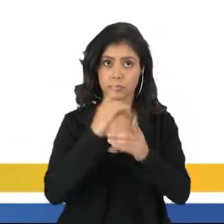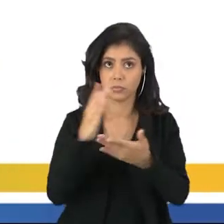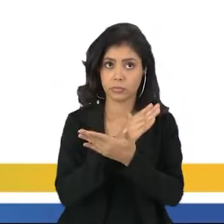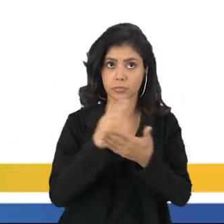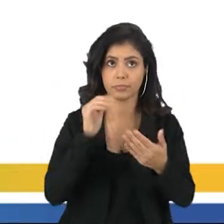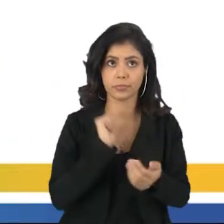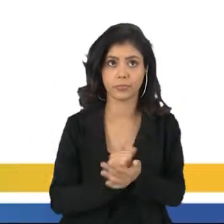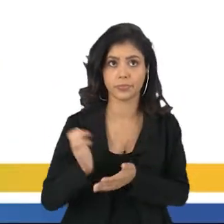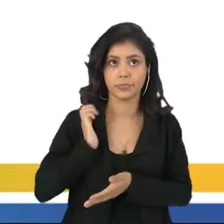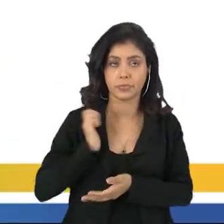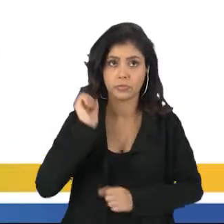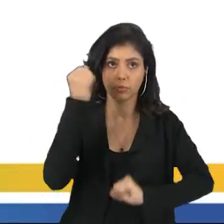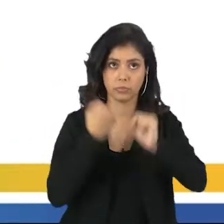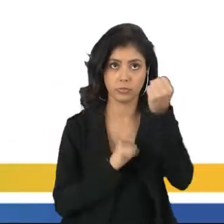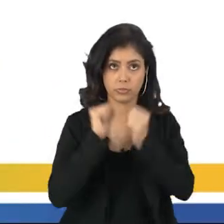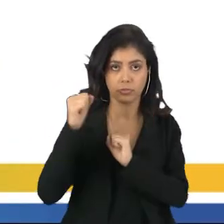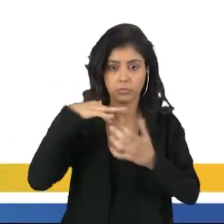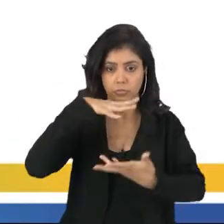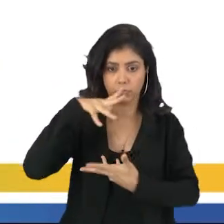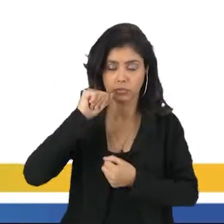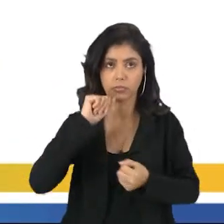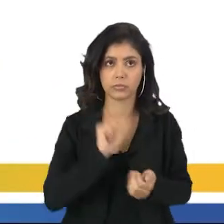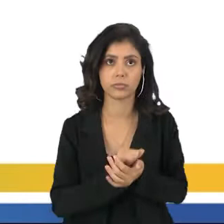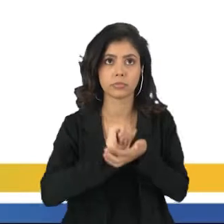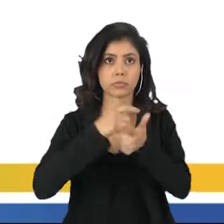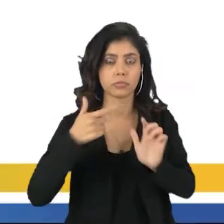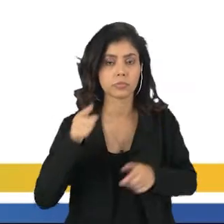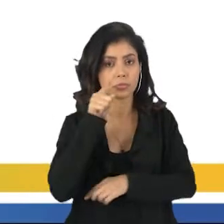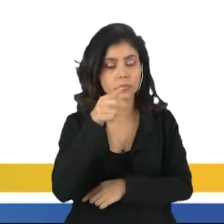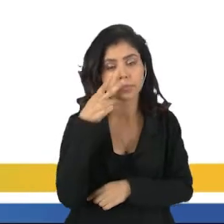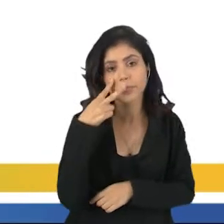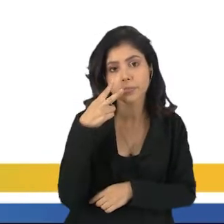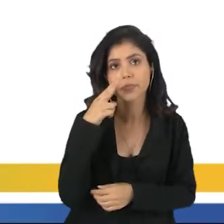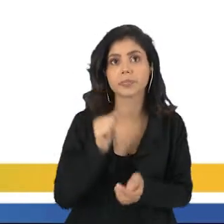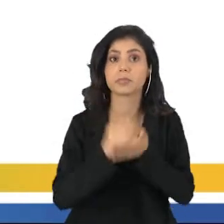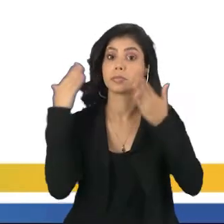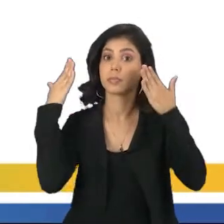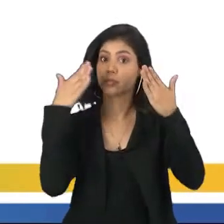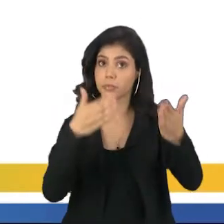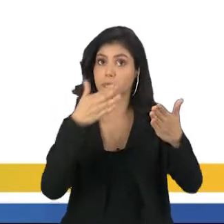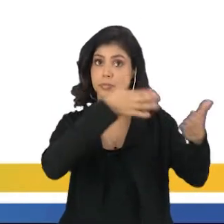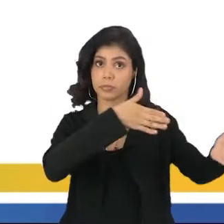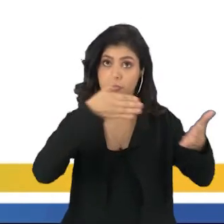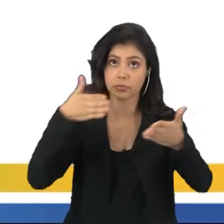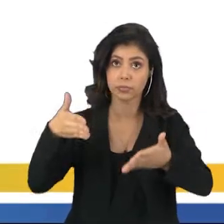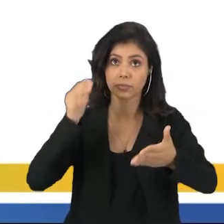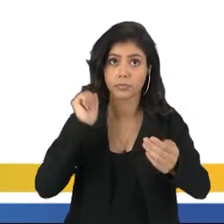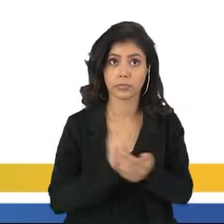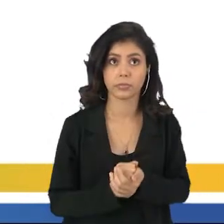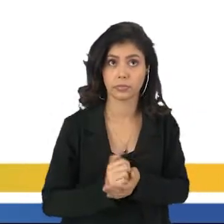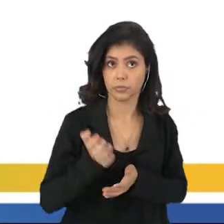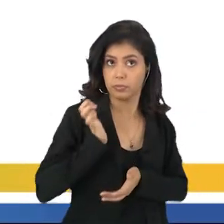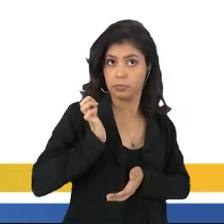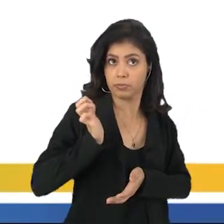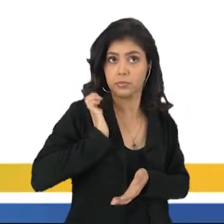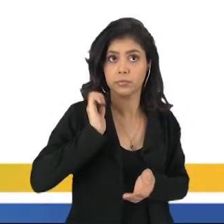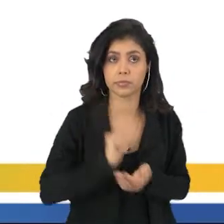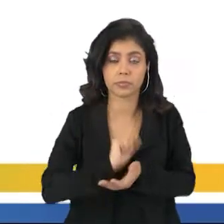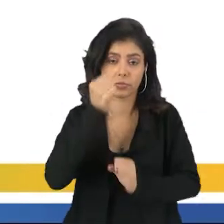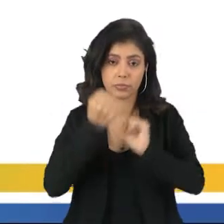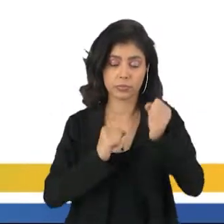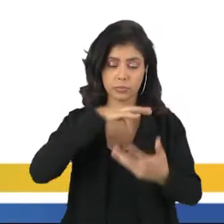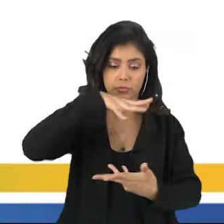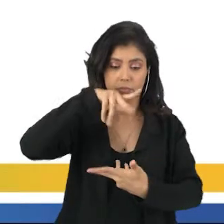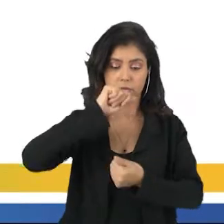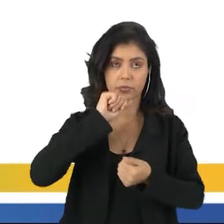países mais ricos e industrializados do mundo. Quero que você foque nessa parte, os mais ricos e industrializados